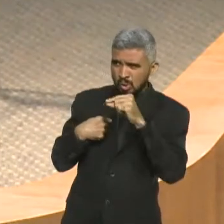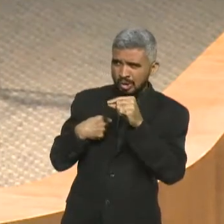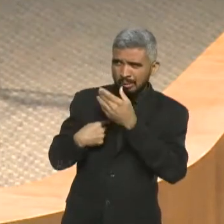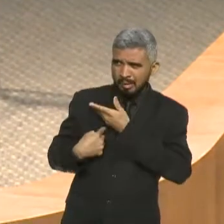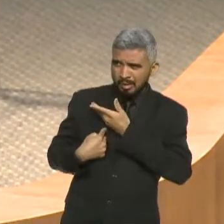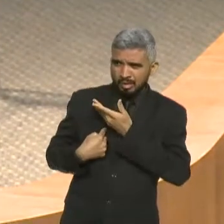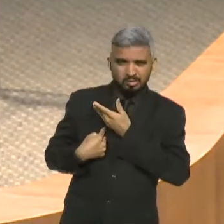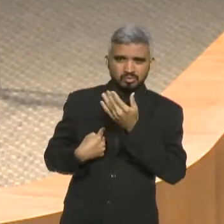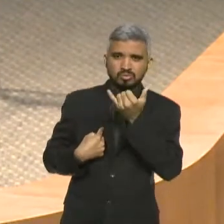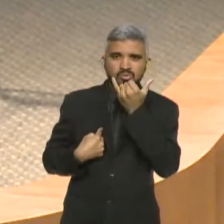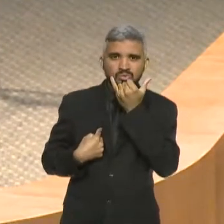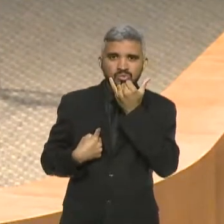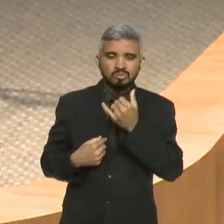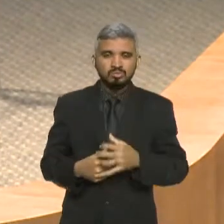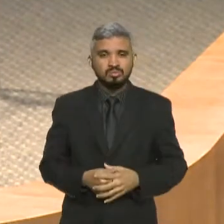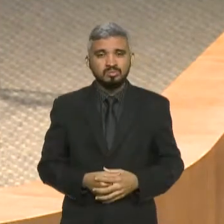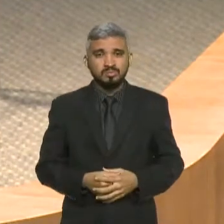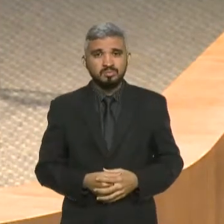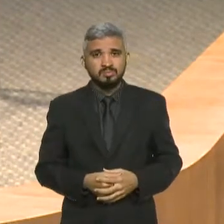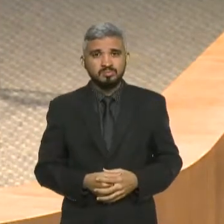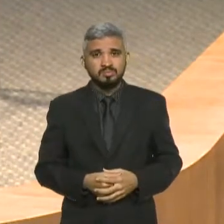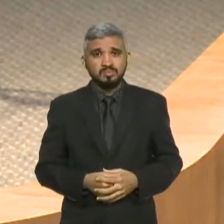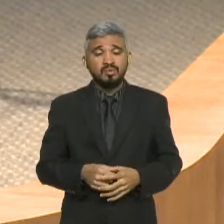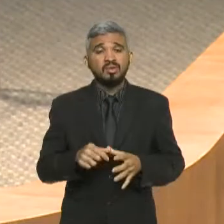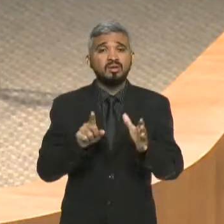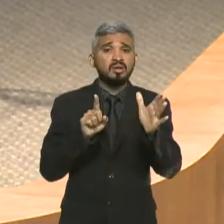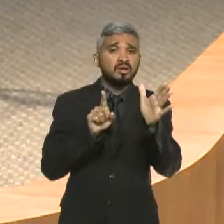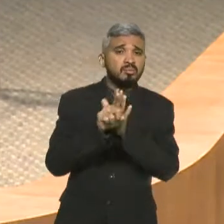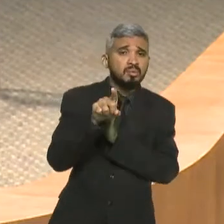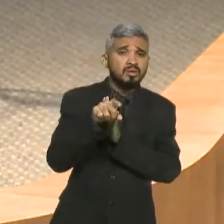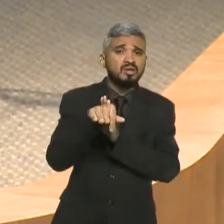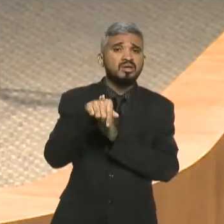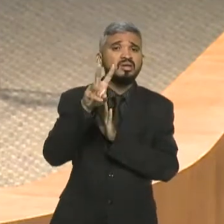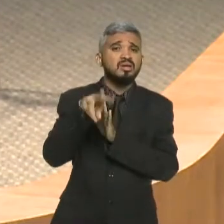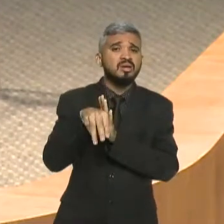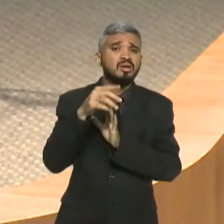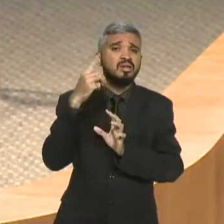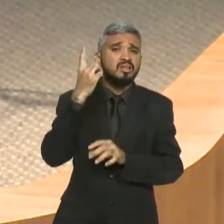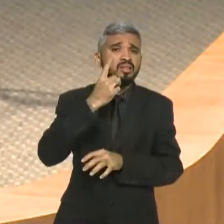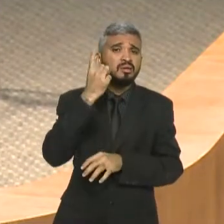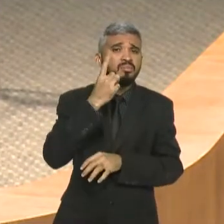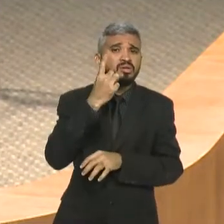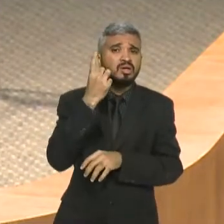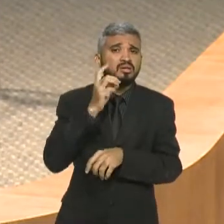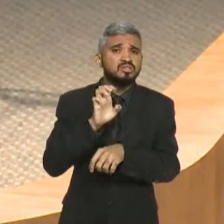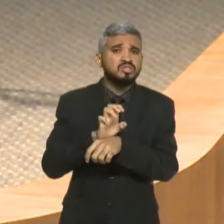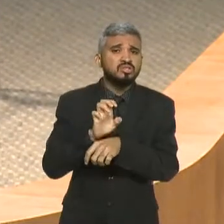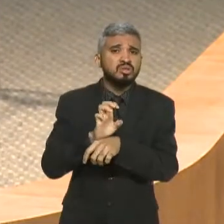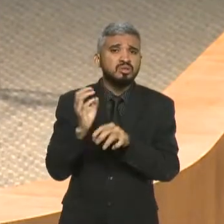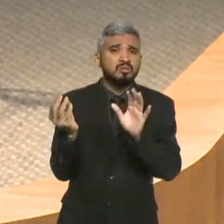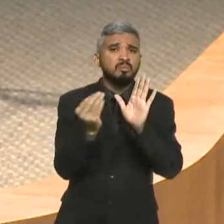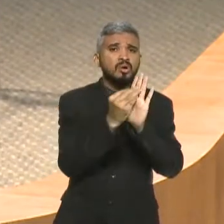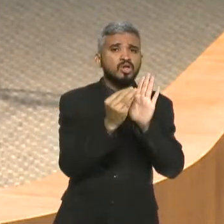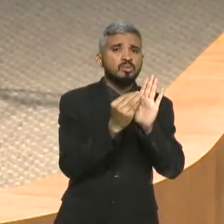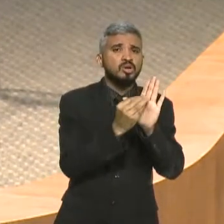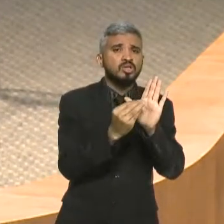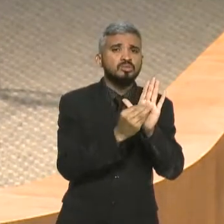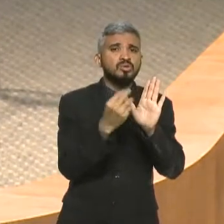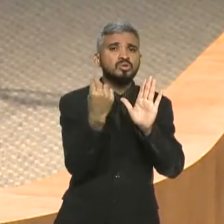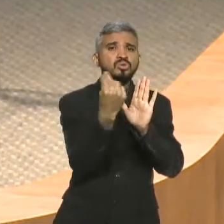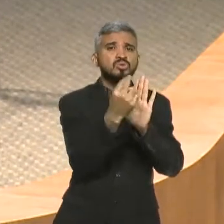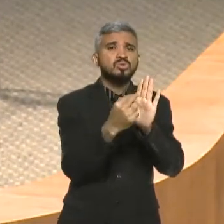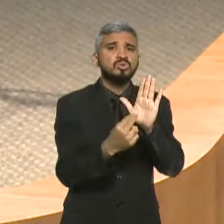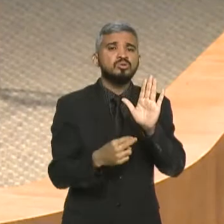pergunta: quem são os deputados estaduais que colocaram o nome no seletivo fraudulento?